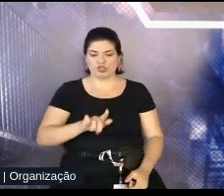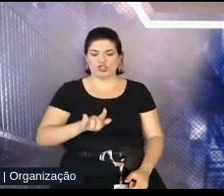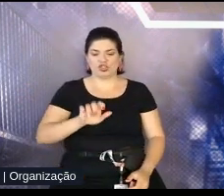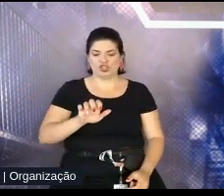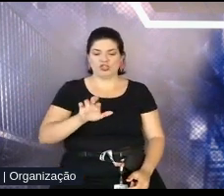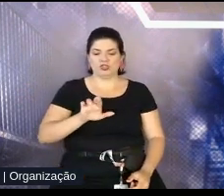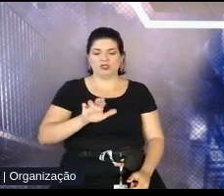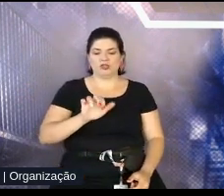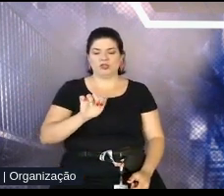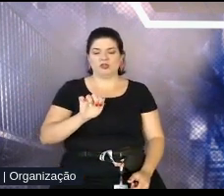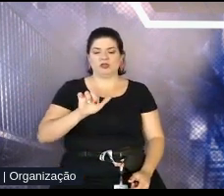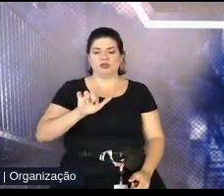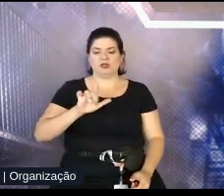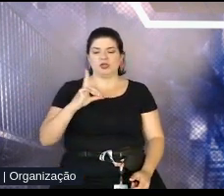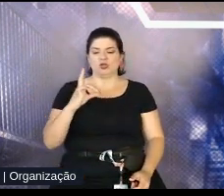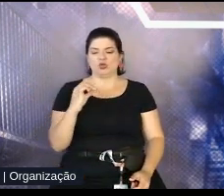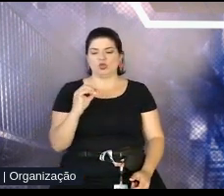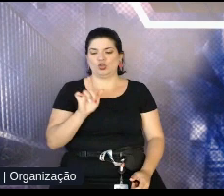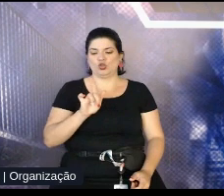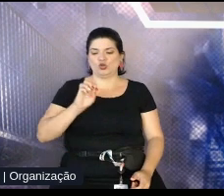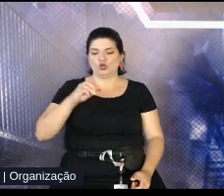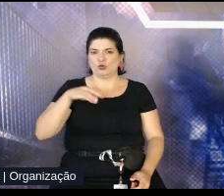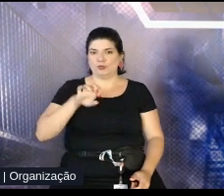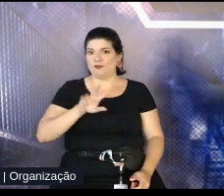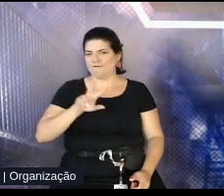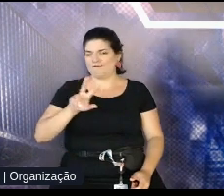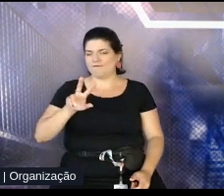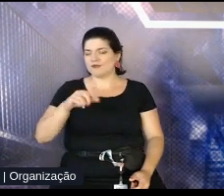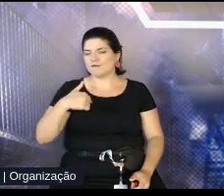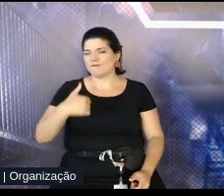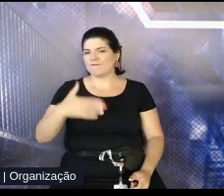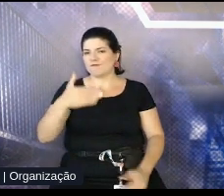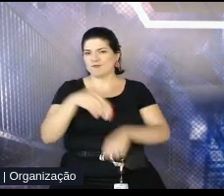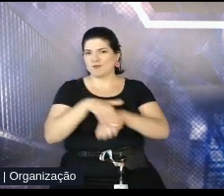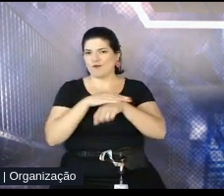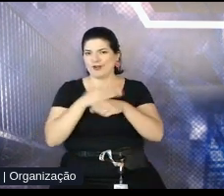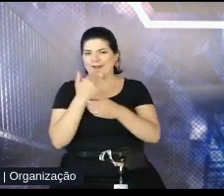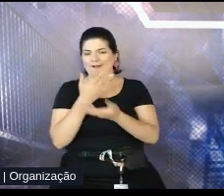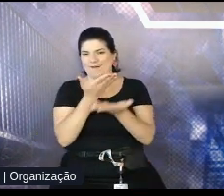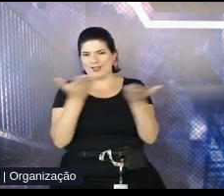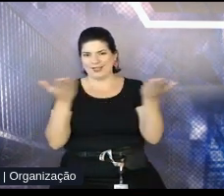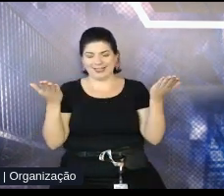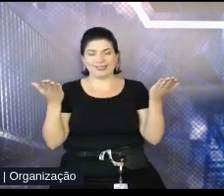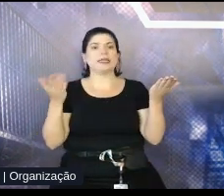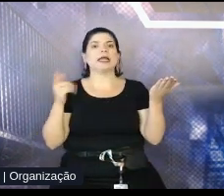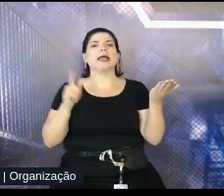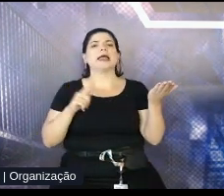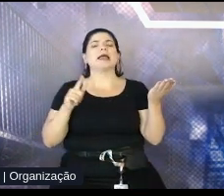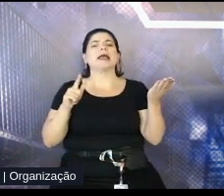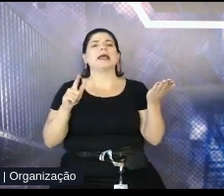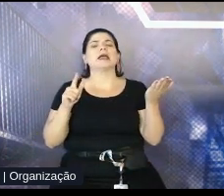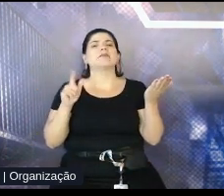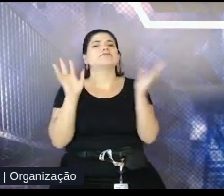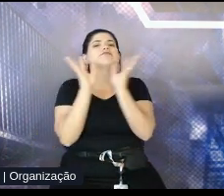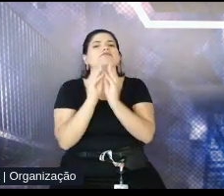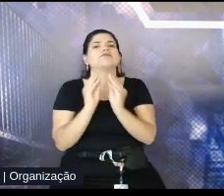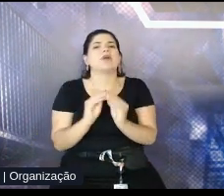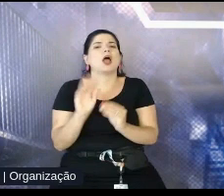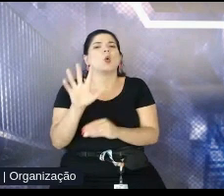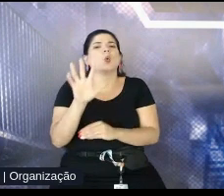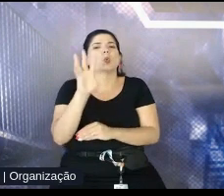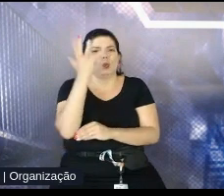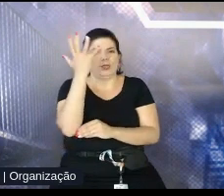Vou estar tentando puxar aí nesses próximos minutos um papo com vocês sobre um breve relato do uso da